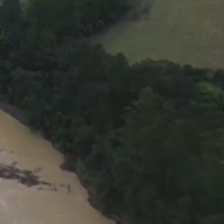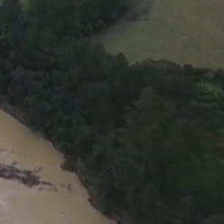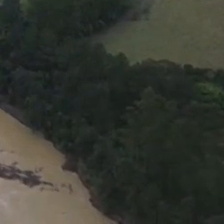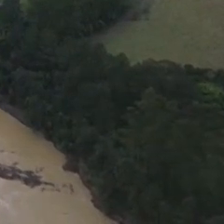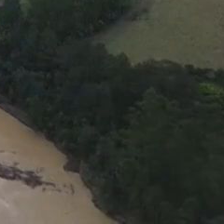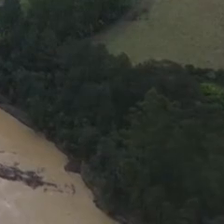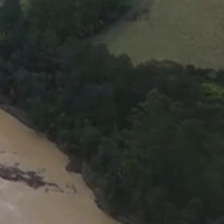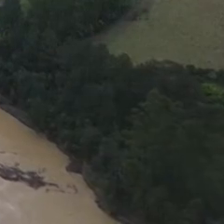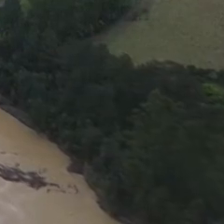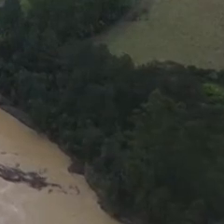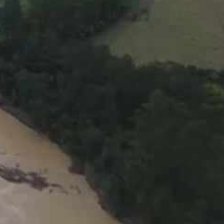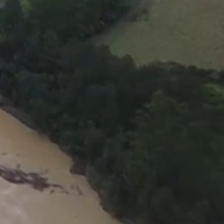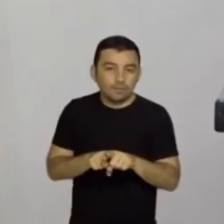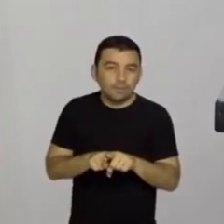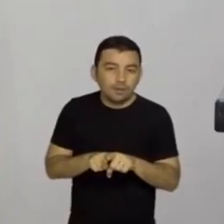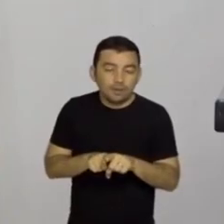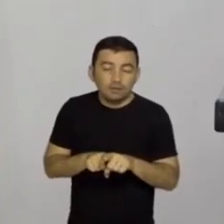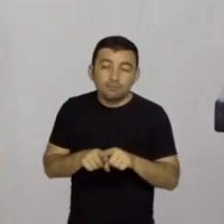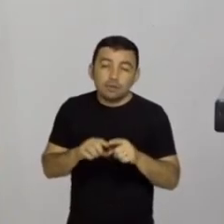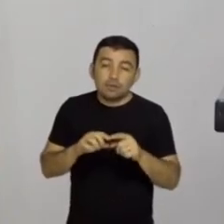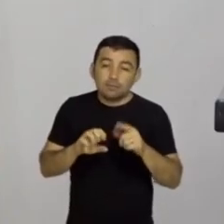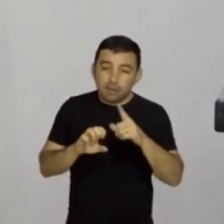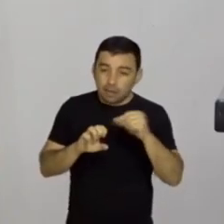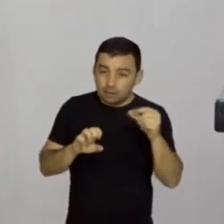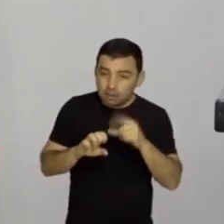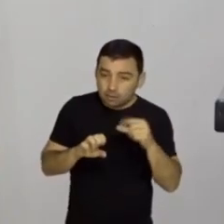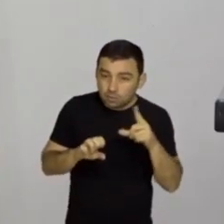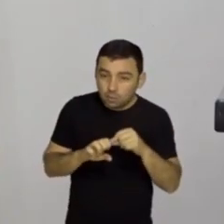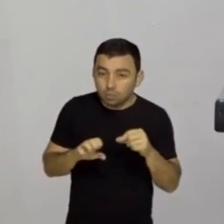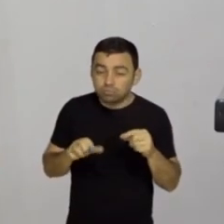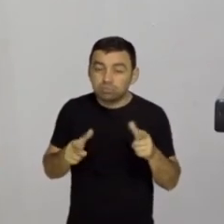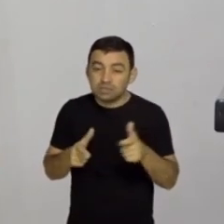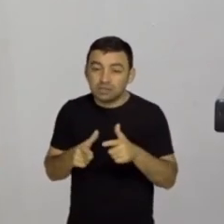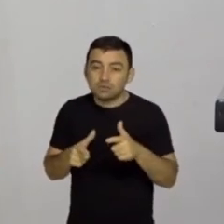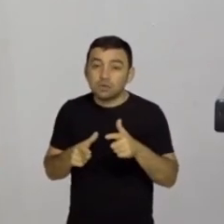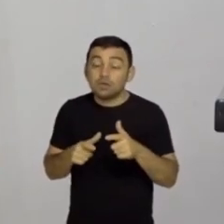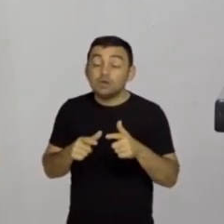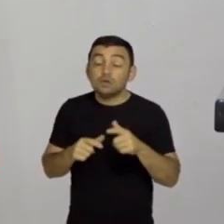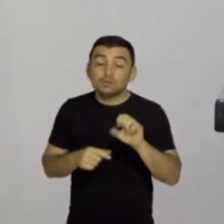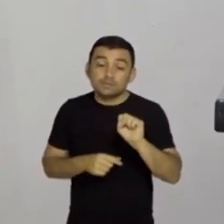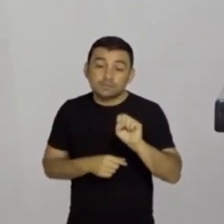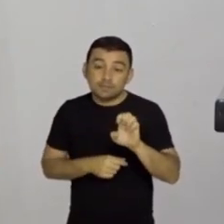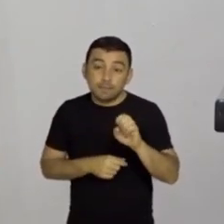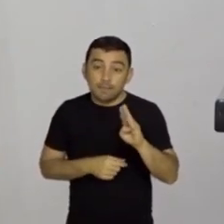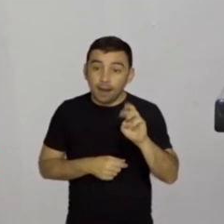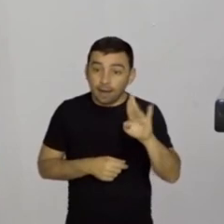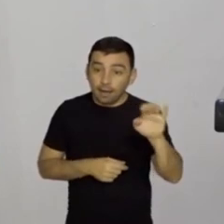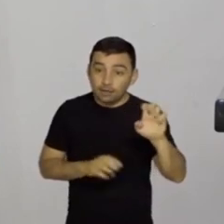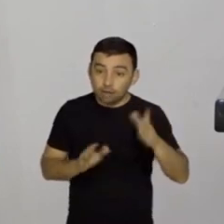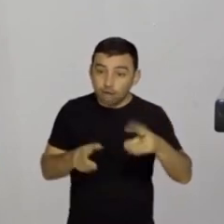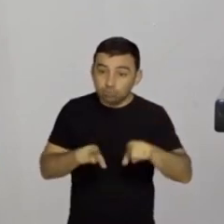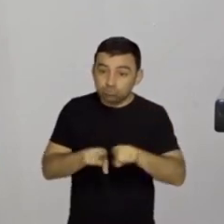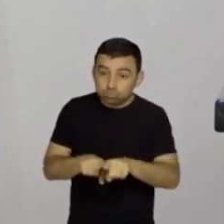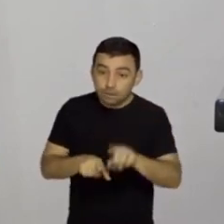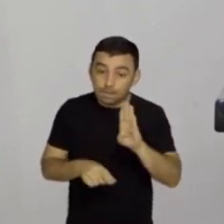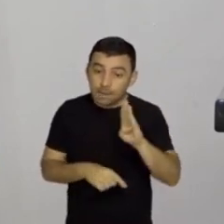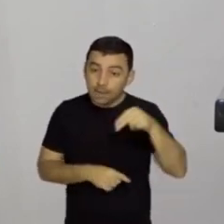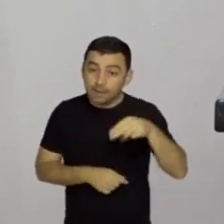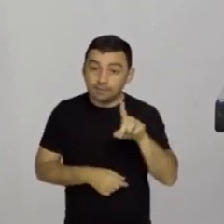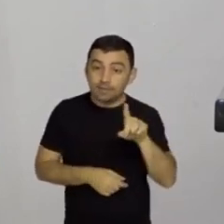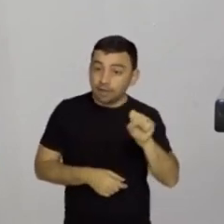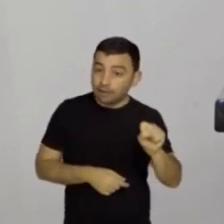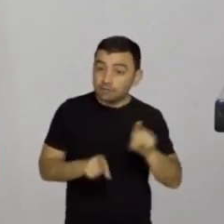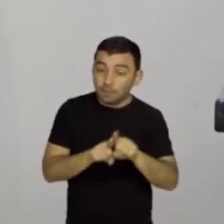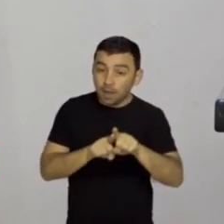pequeno empreendedor, micro e pequeno empreendedor, o SEBRAE já anunciou uma parceria, o BNDES também já anunciou